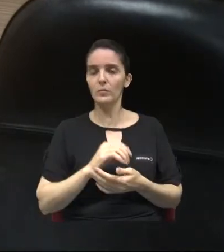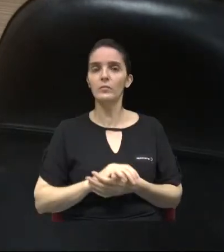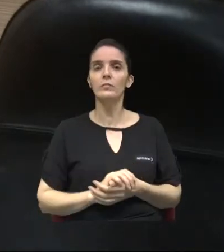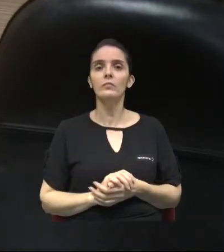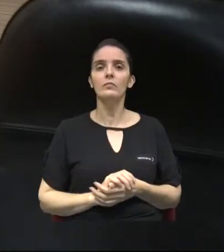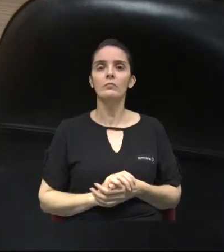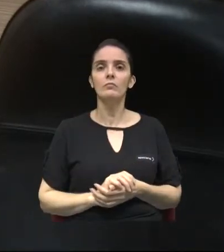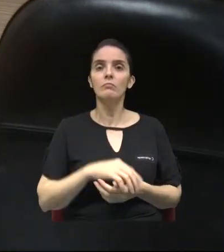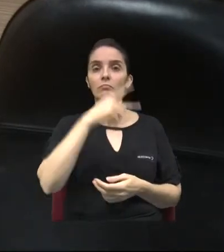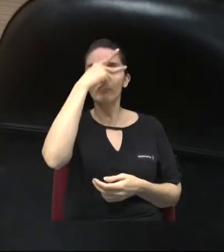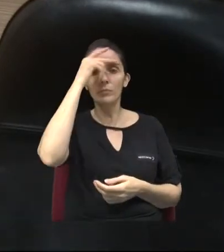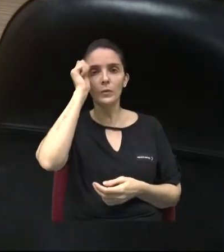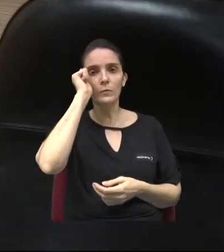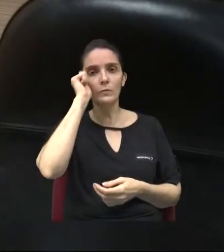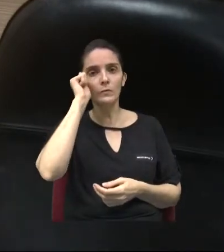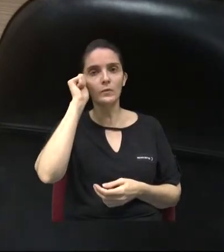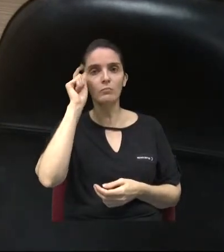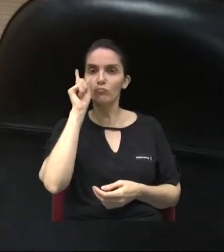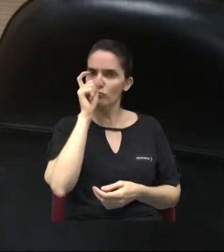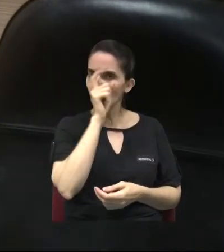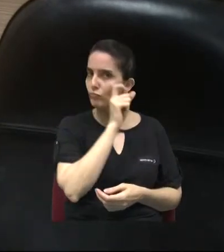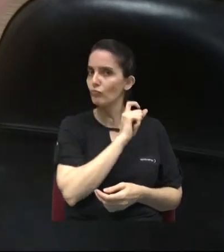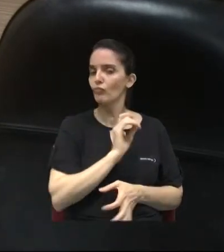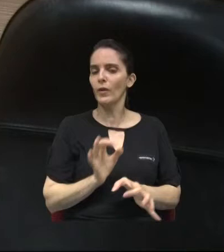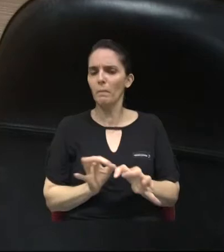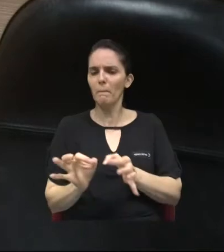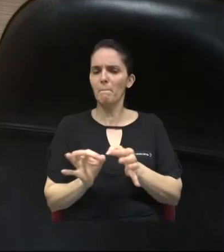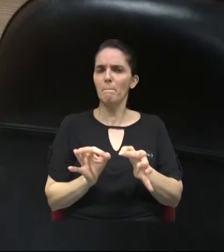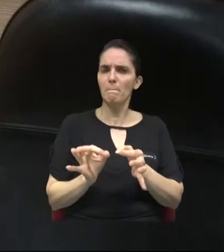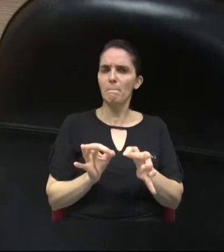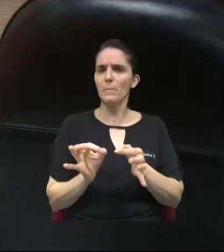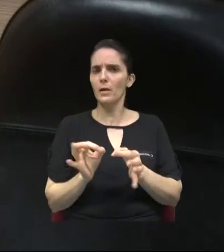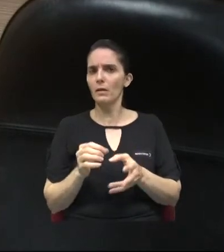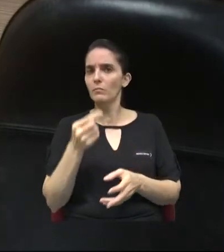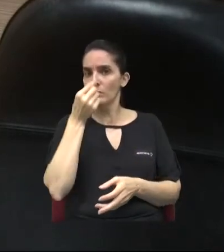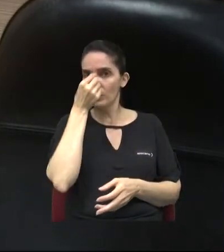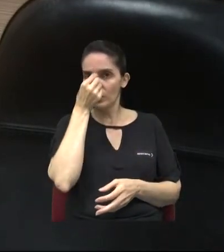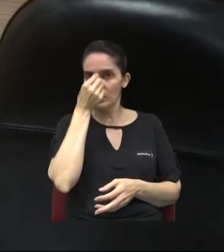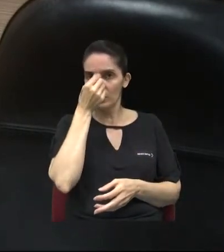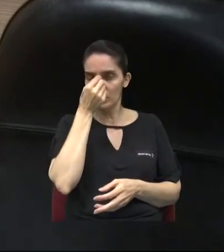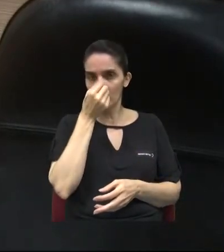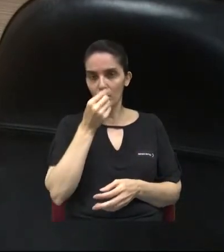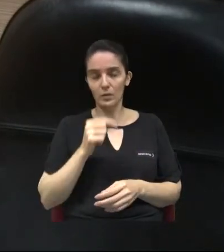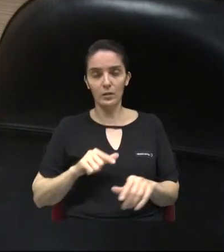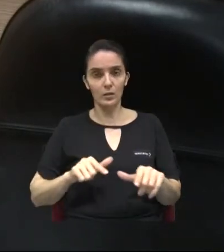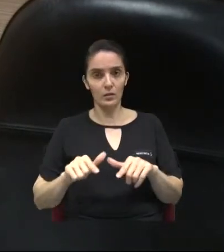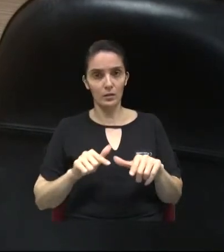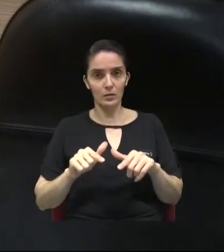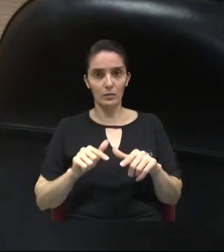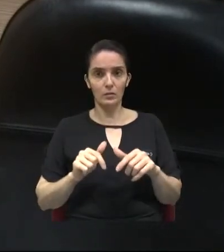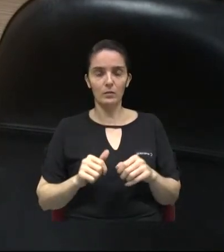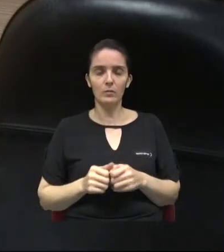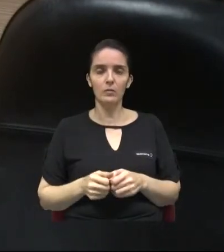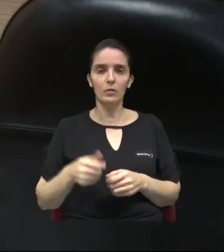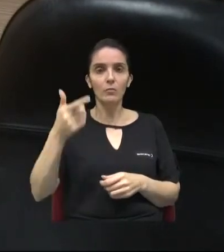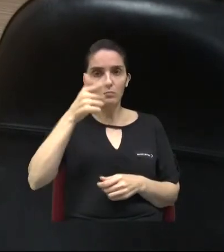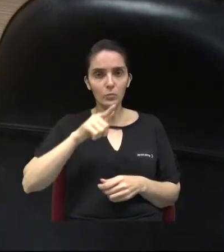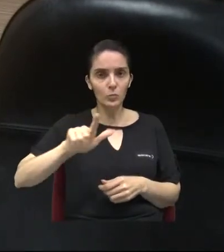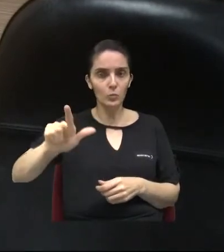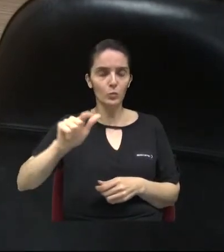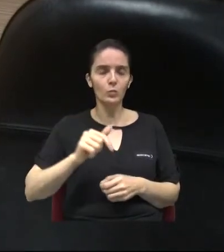muitos prefeitos tiveram dificuldade de se adequar. O vereador Jorge de Freitas, que trabalhou com o MEMAL, trabalhou na